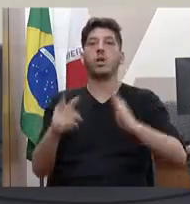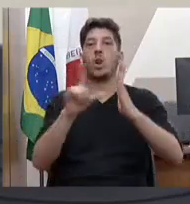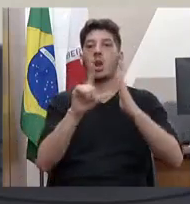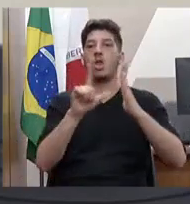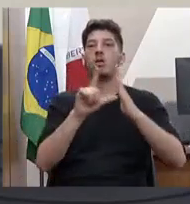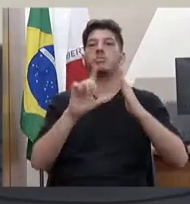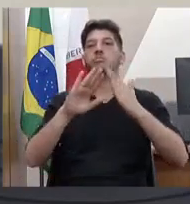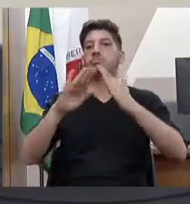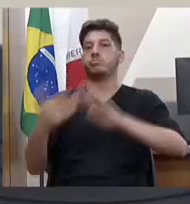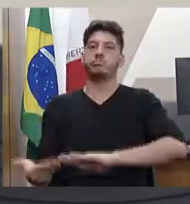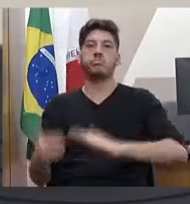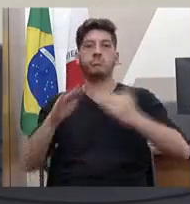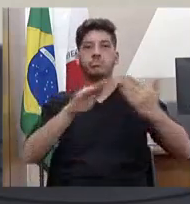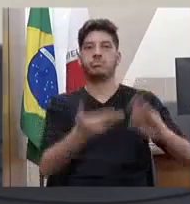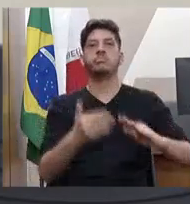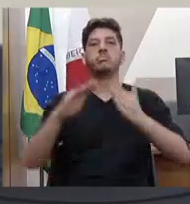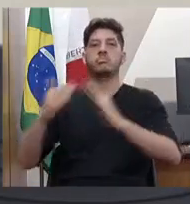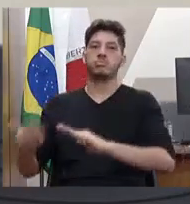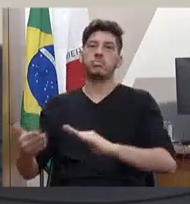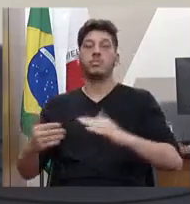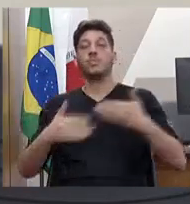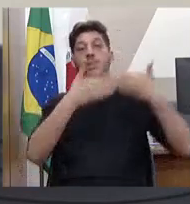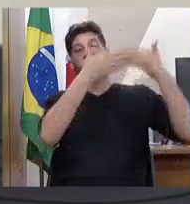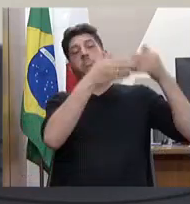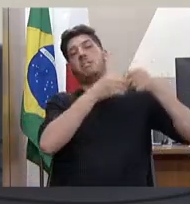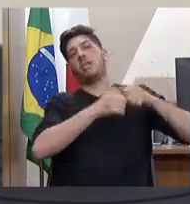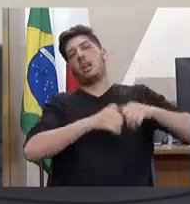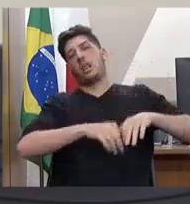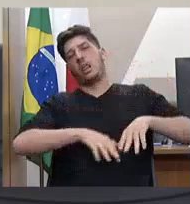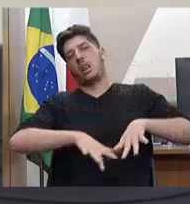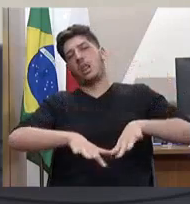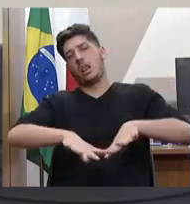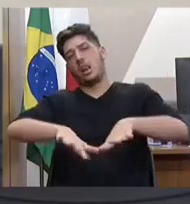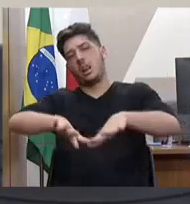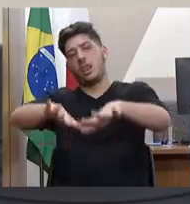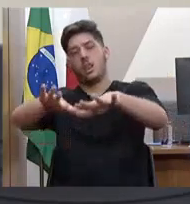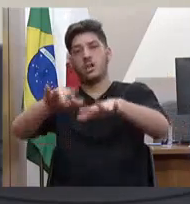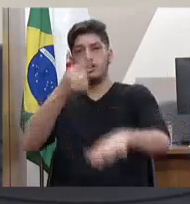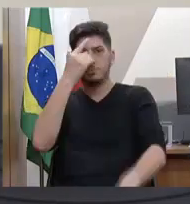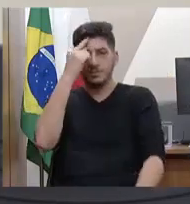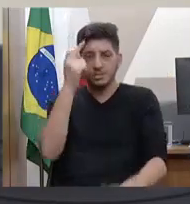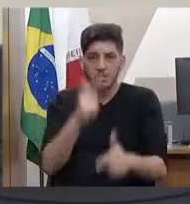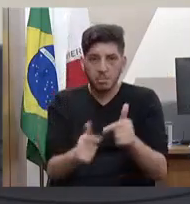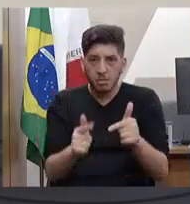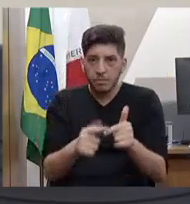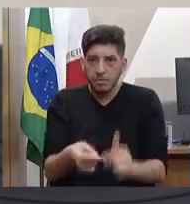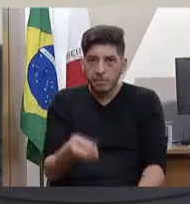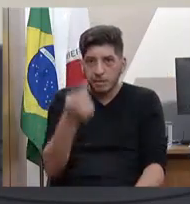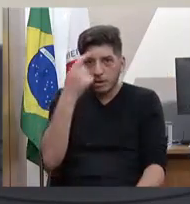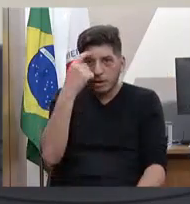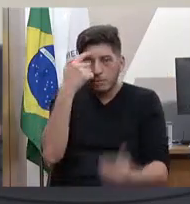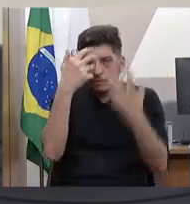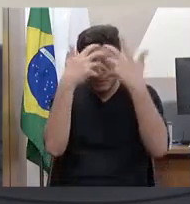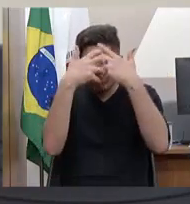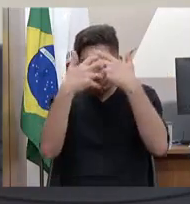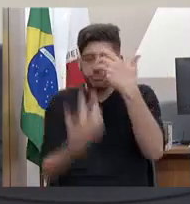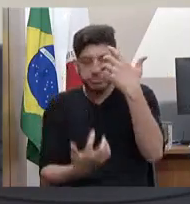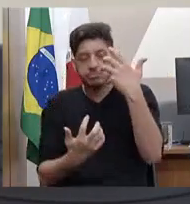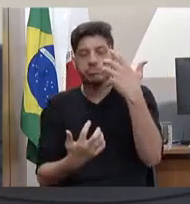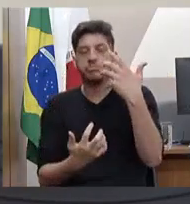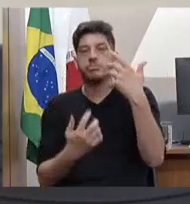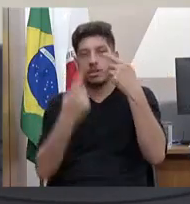invisível era chamado de lama invisível isso tá trazendo um adoecimento mental das pessoas né lá na